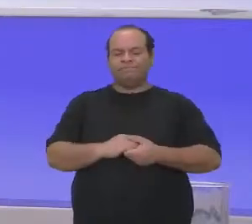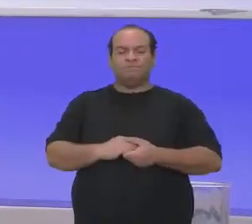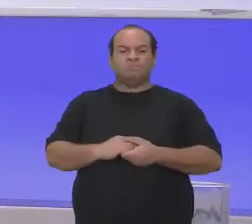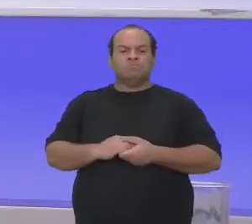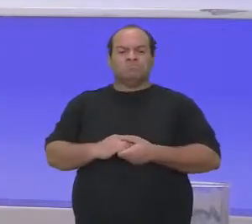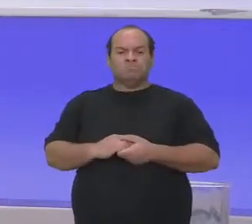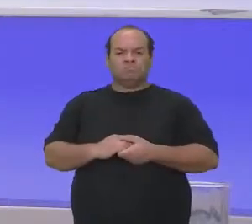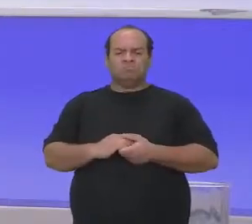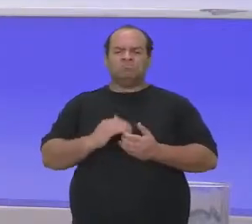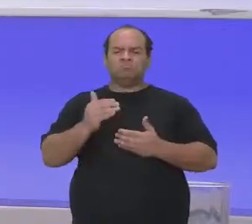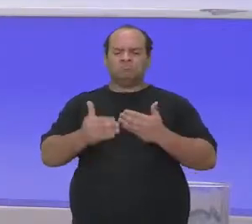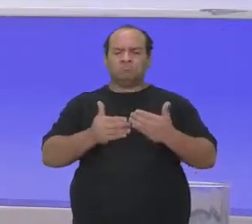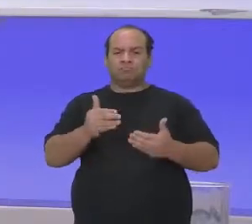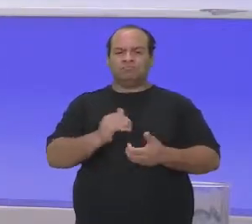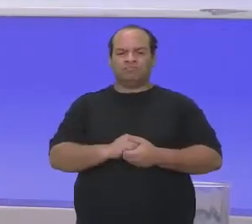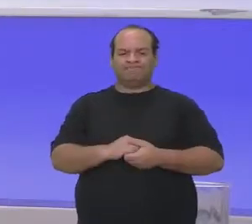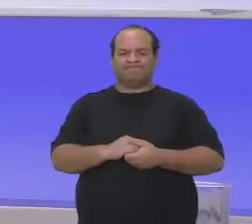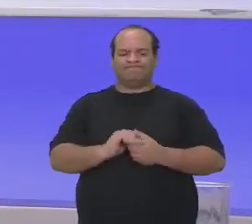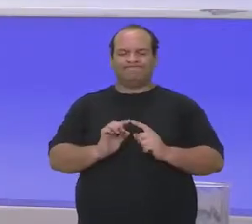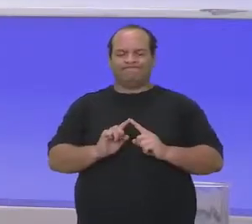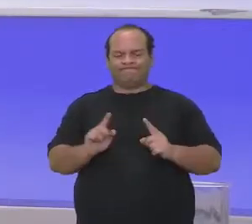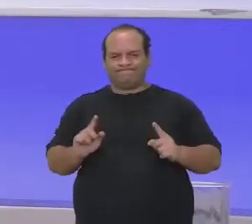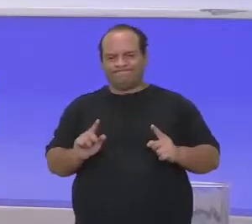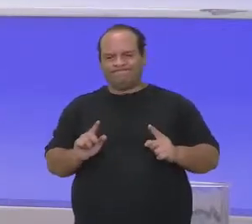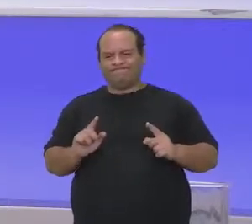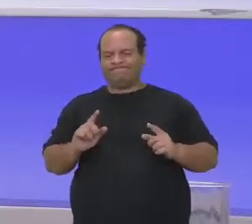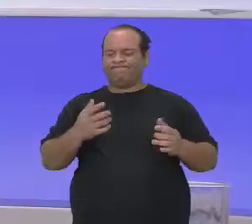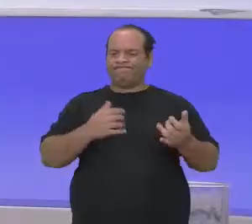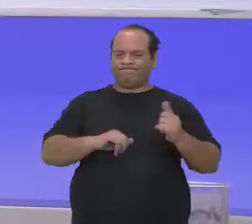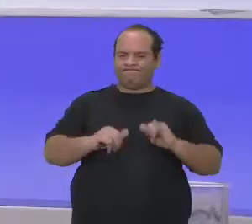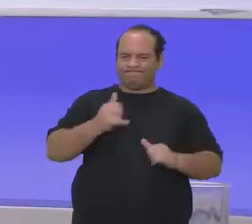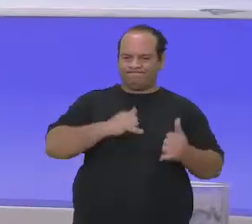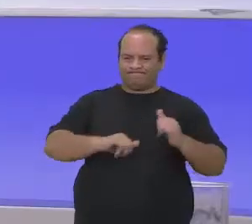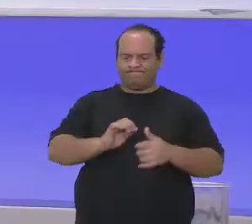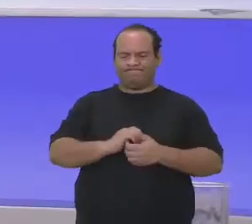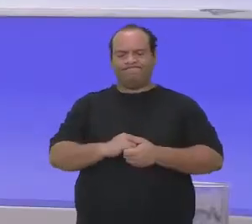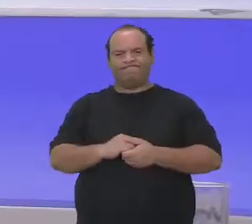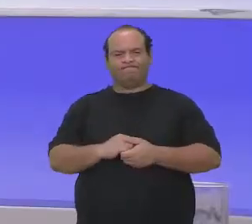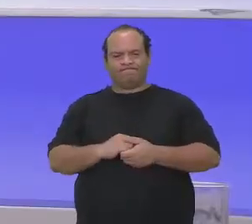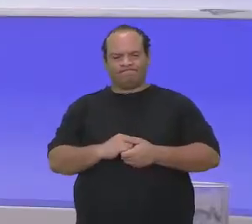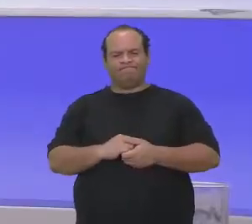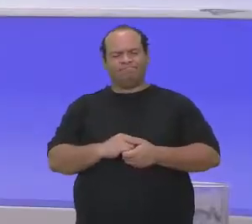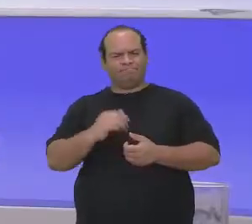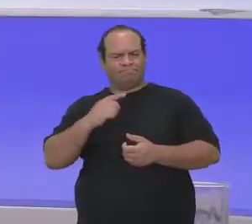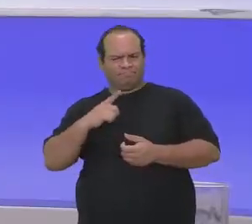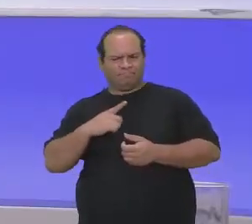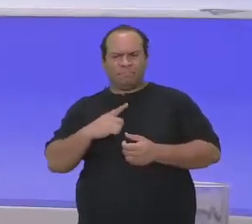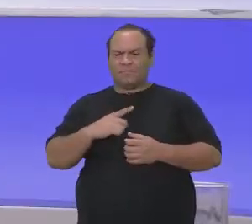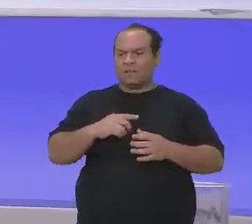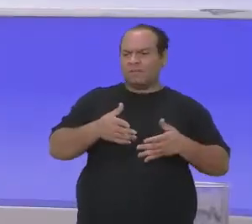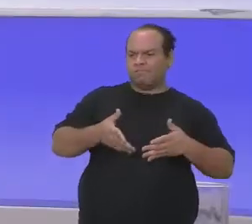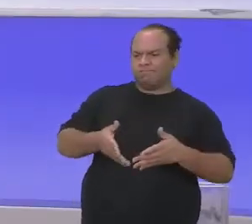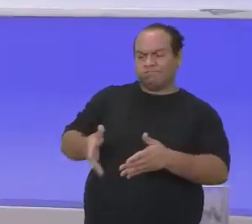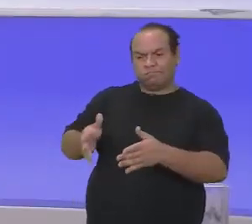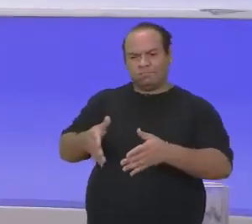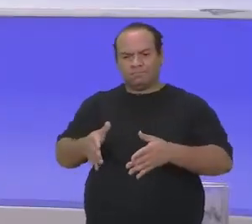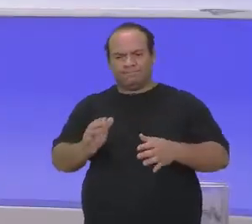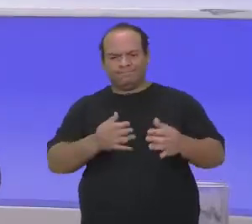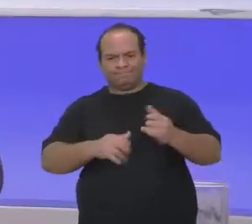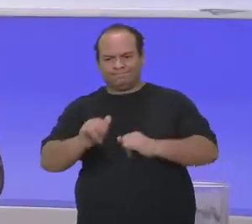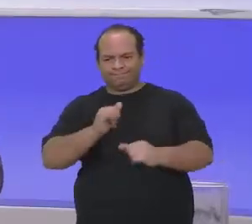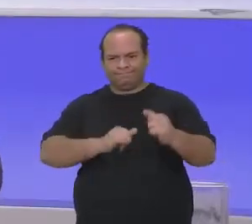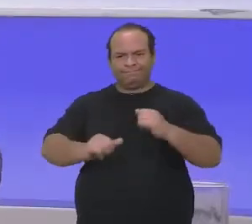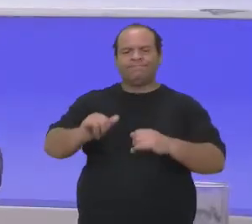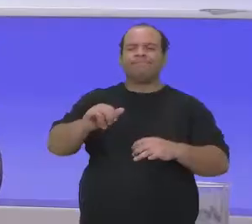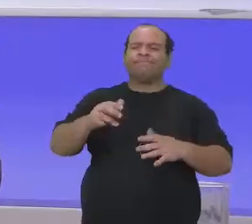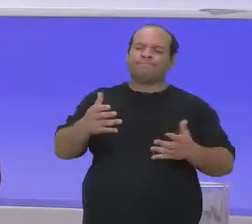ali, vai despachando no sistema. A energia, ela é gerada e ela é despachada para algum lugar. Então, essa energia dos painéis solares,